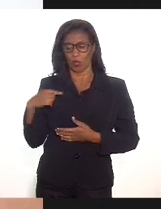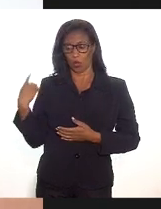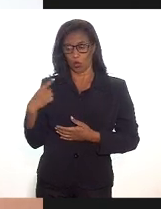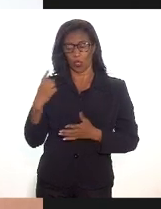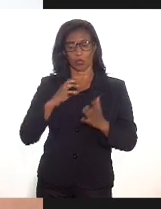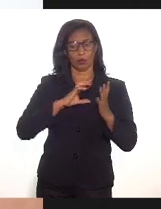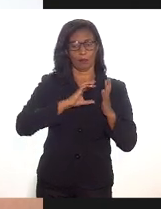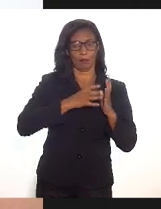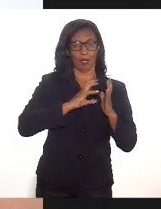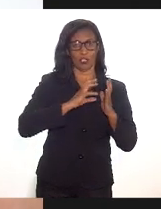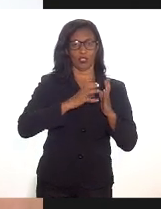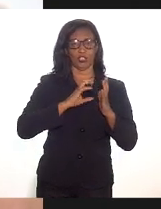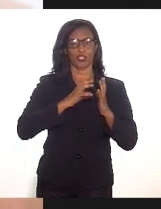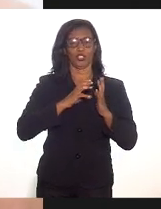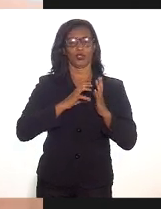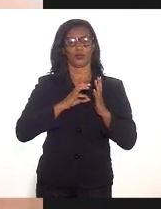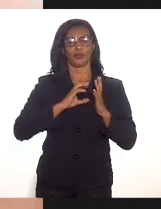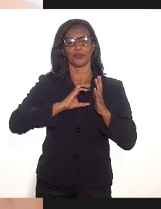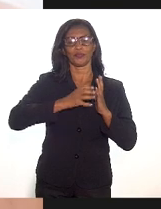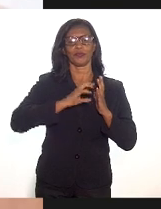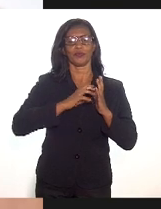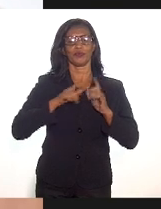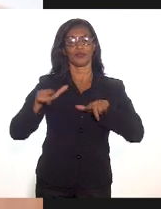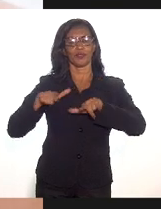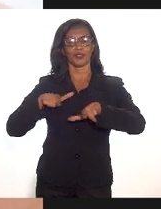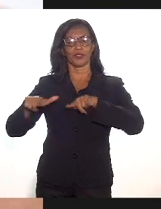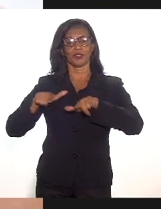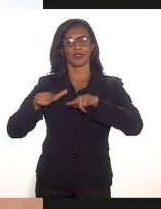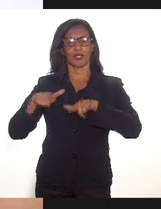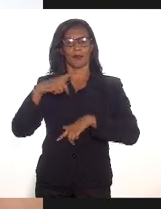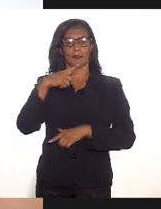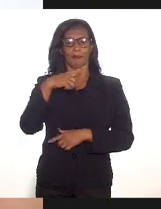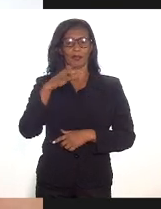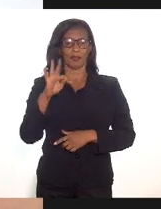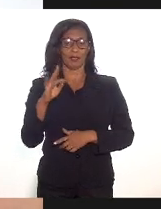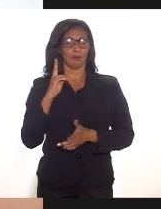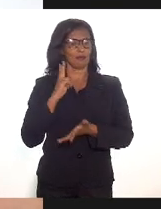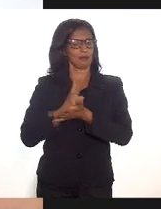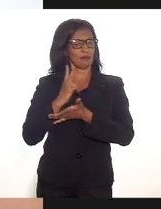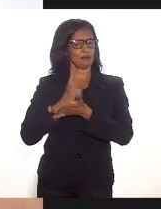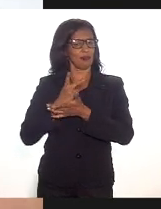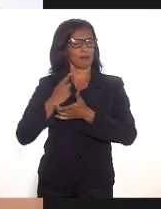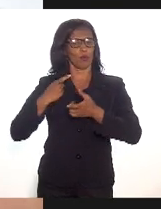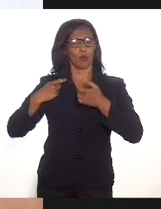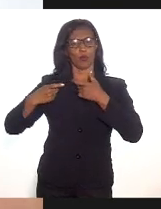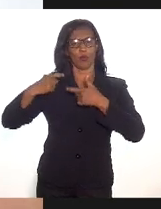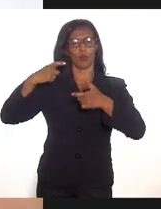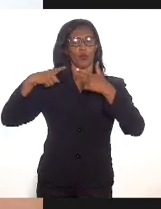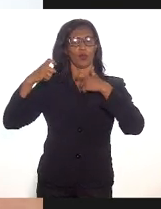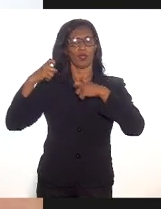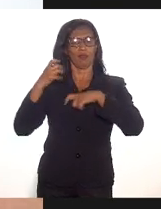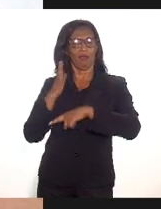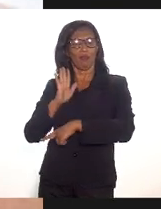Eliomar já foi do meu partido, nosso partido dos trabalhadores, o PT, sempre lutou em defesa das estatais. O